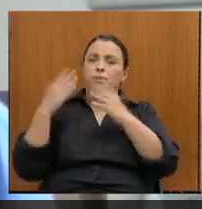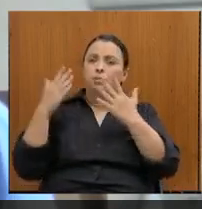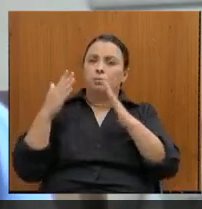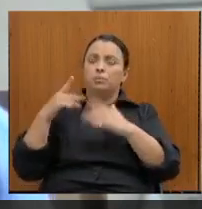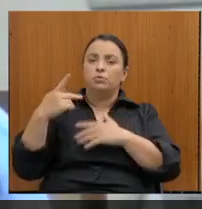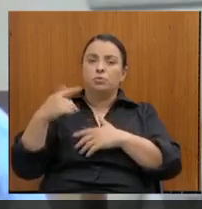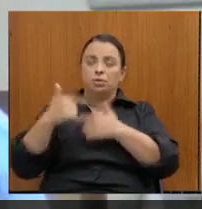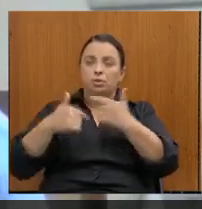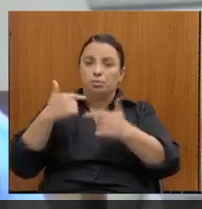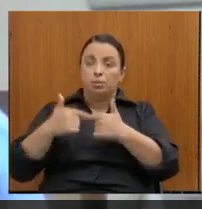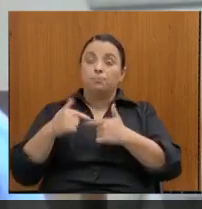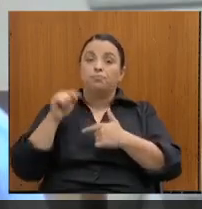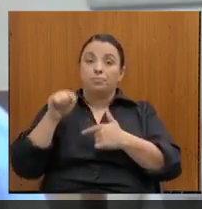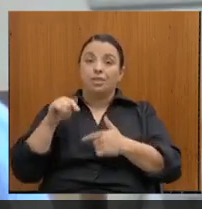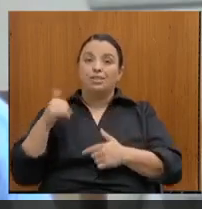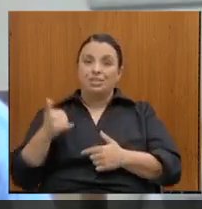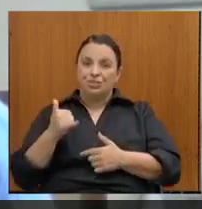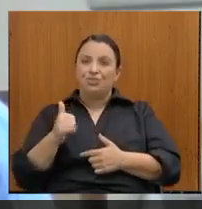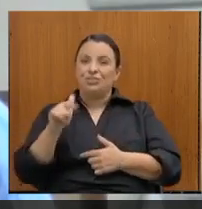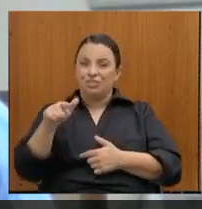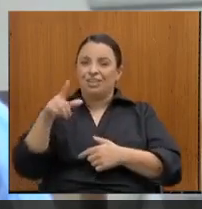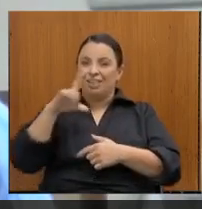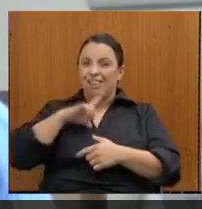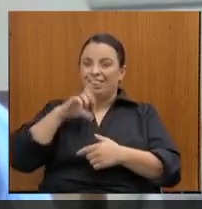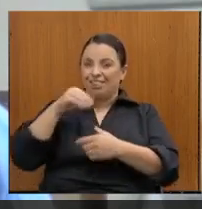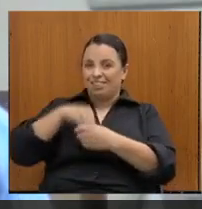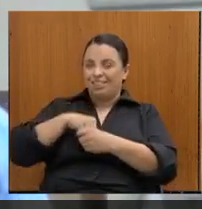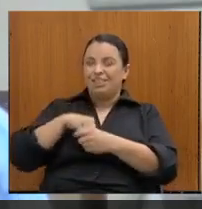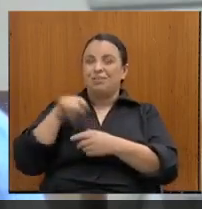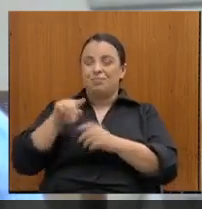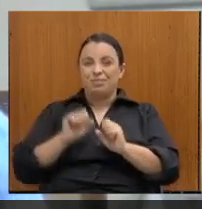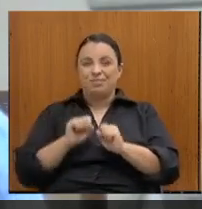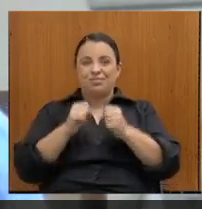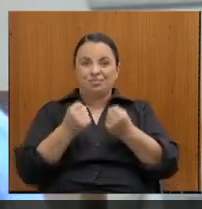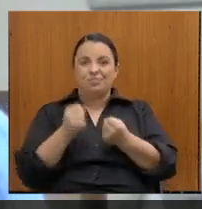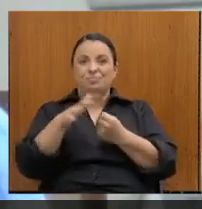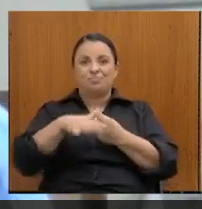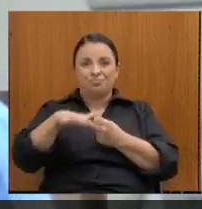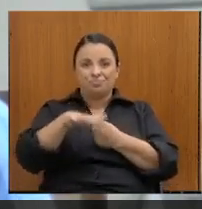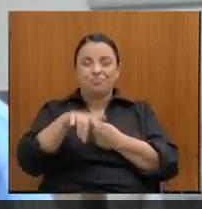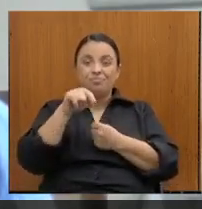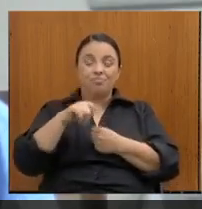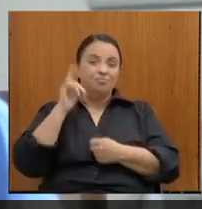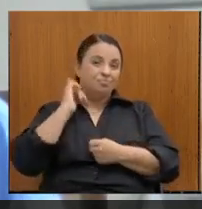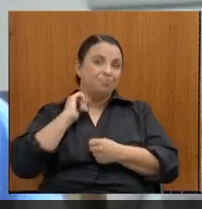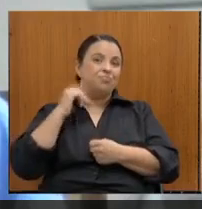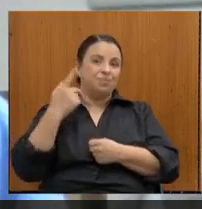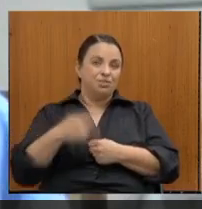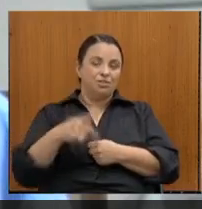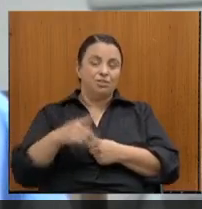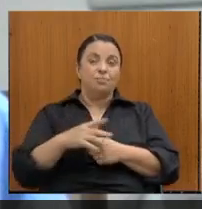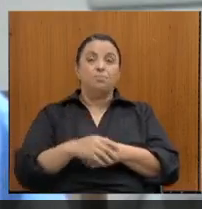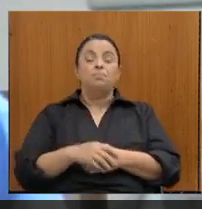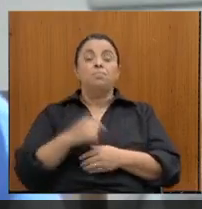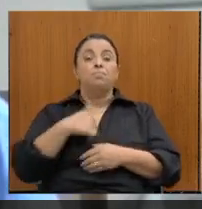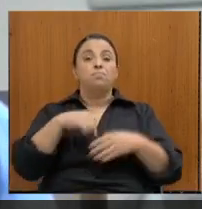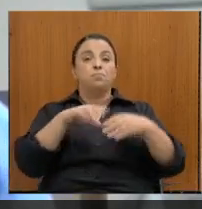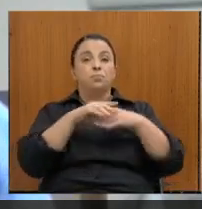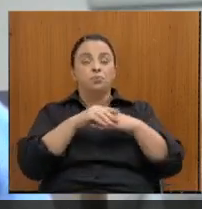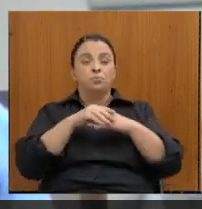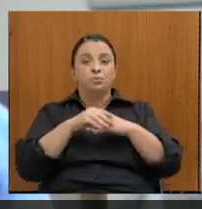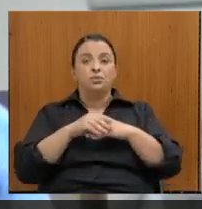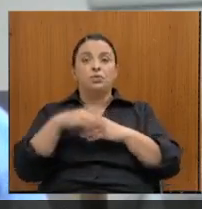renovado que você sempre tem para defender essa área do estado de Minas Gerais cumprimentar também